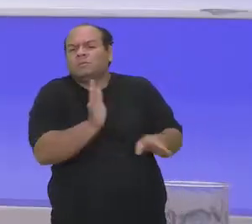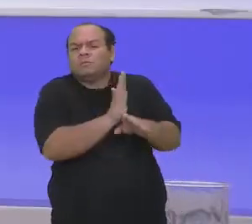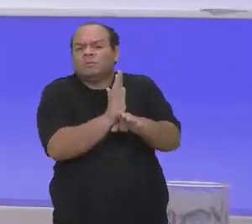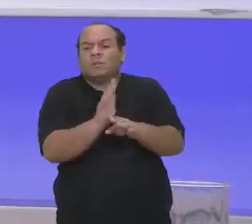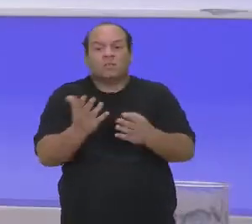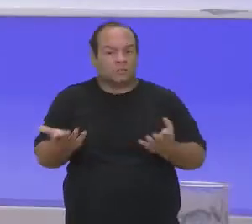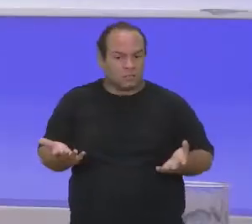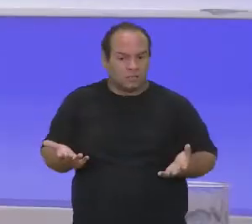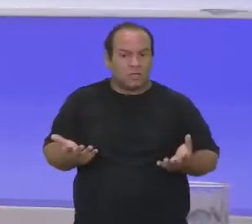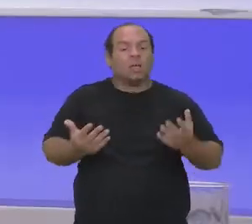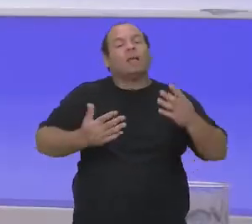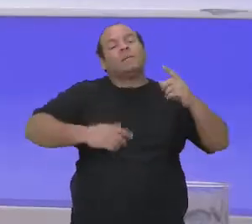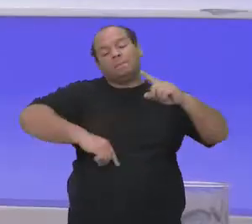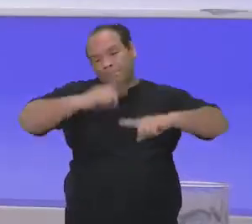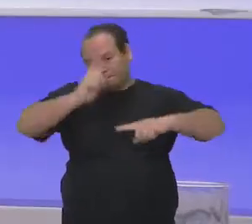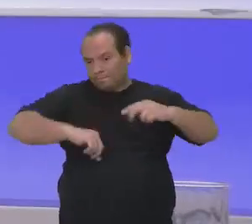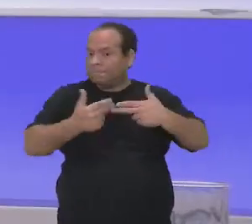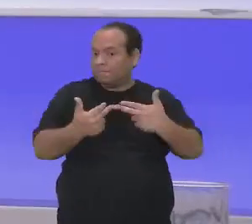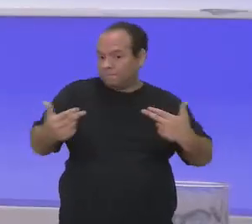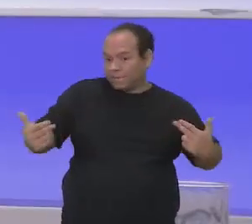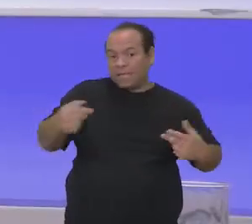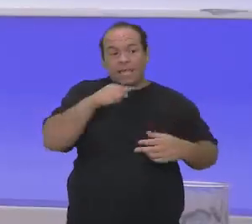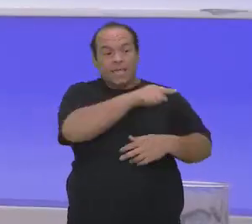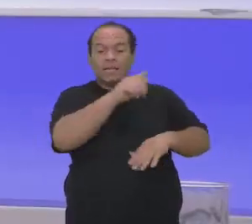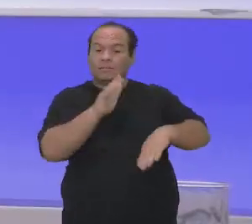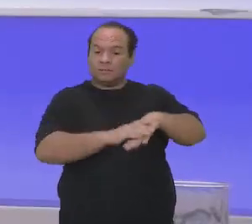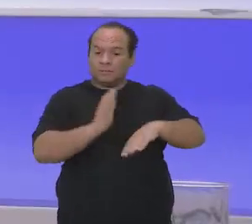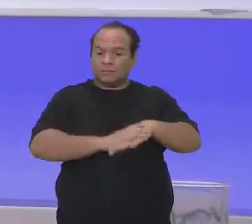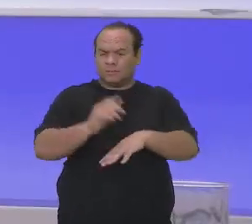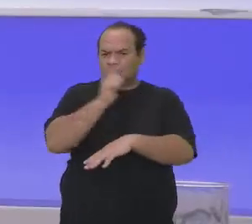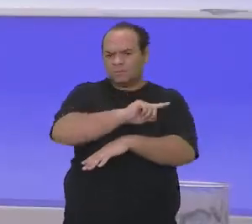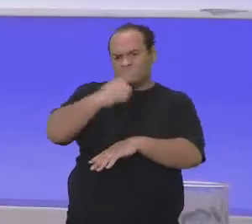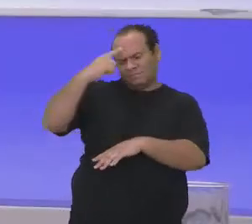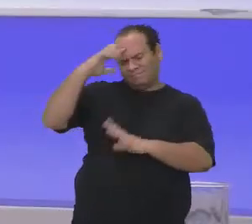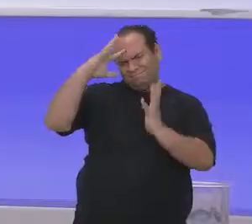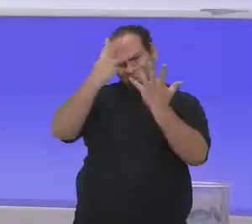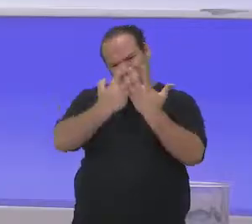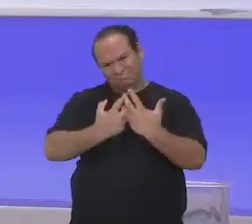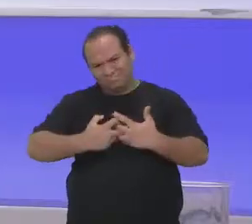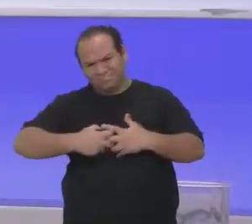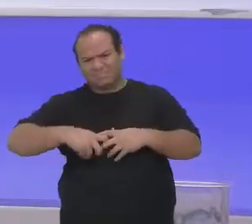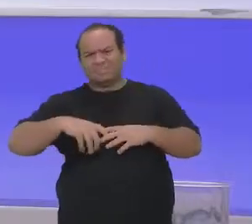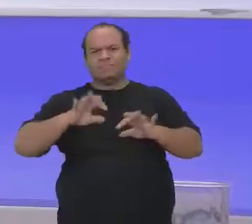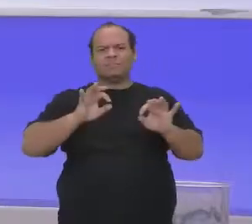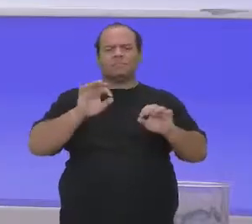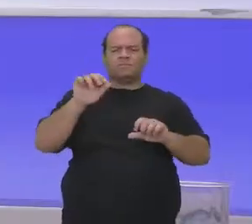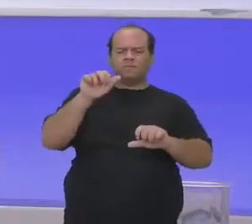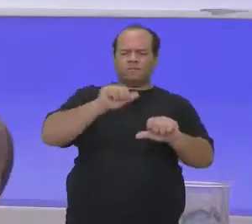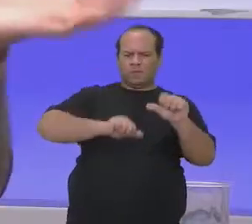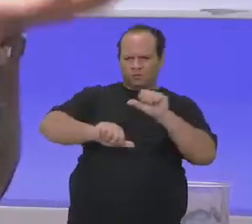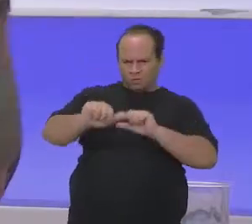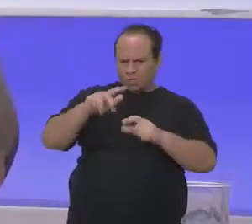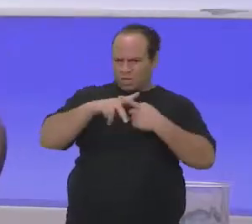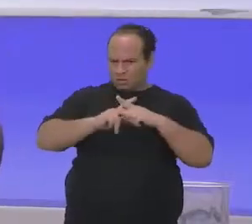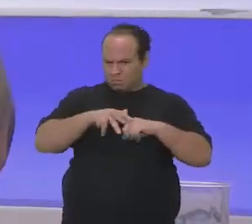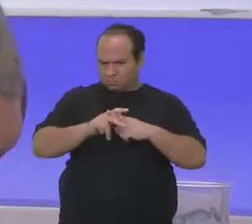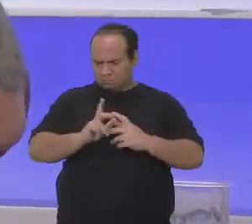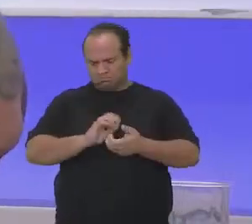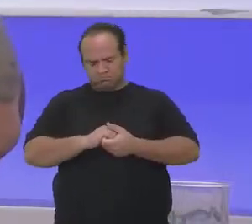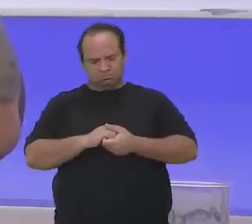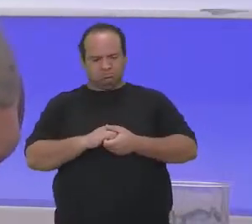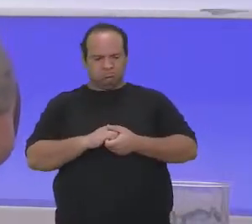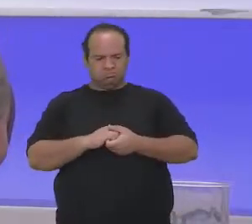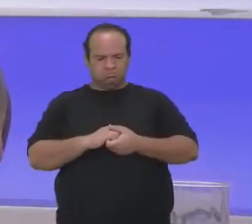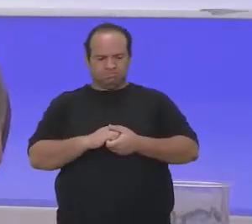dar ferramentas para que eles desenvolvam um senso crítico. Então, tipo, muitas vezes é trocar um equipamento? Sim, pode ser trocar um equipamento.